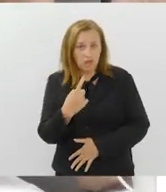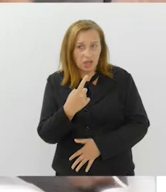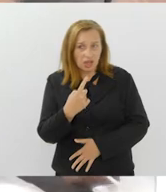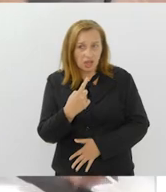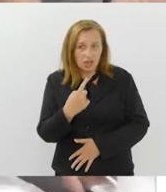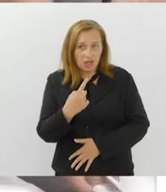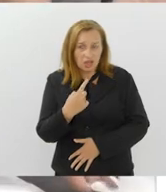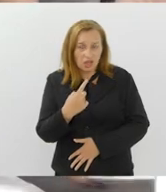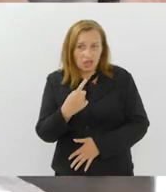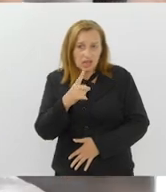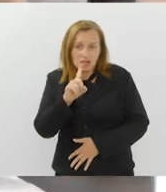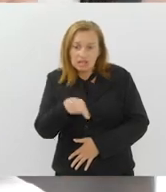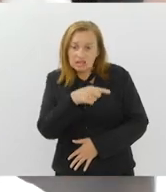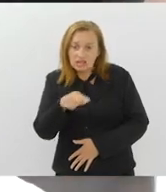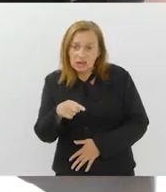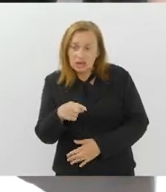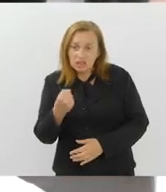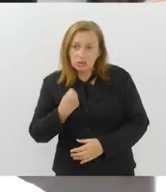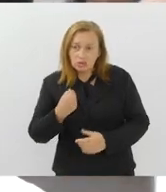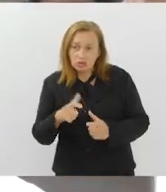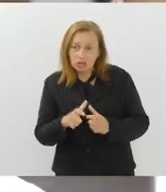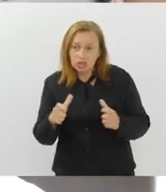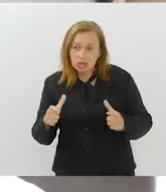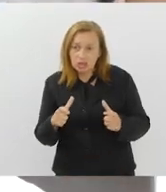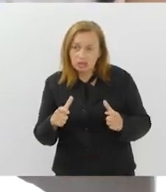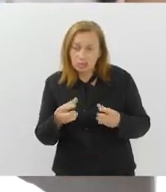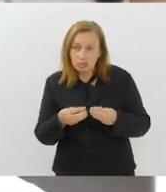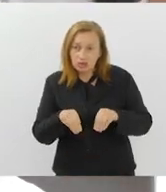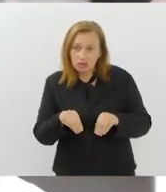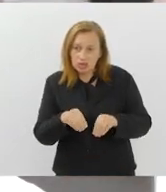estourar essa carteira ou cancelar essa carteira, a gente vai atingir